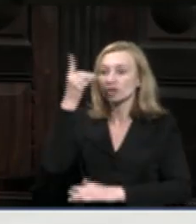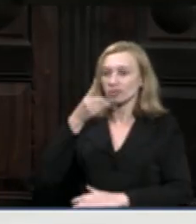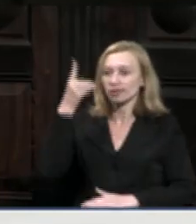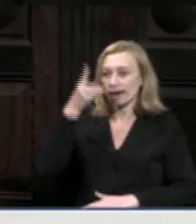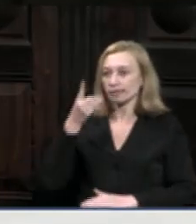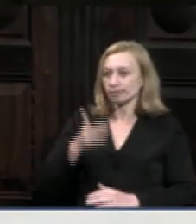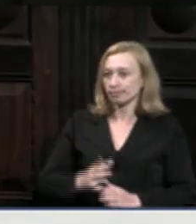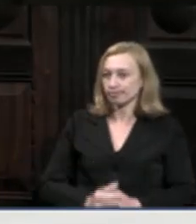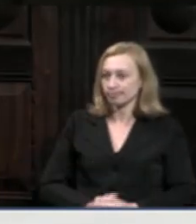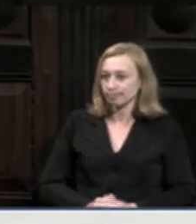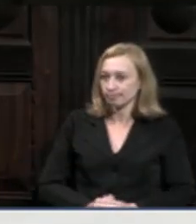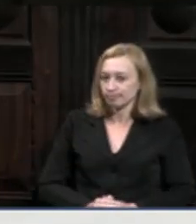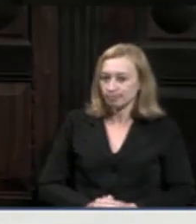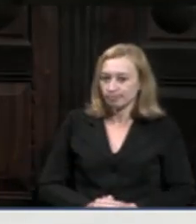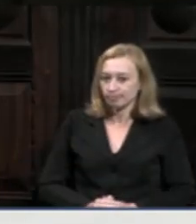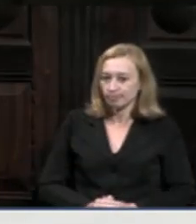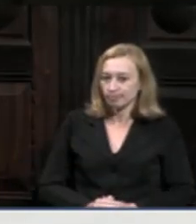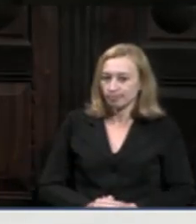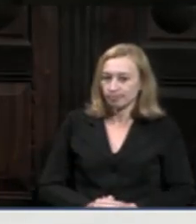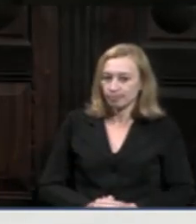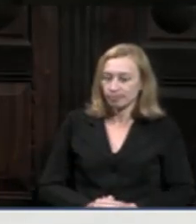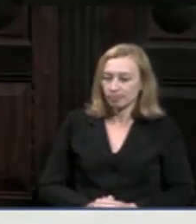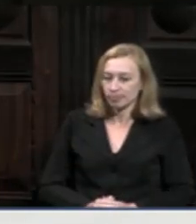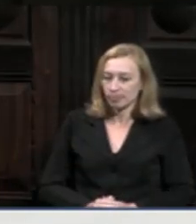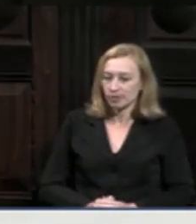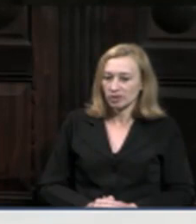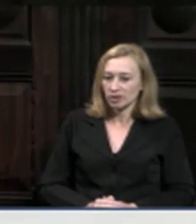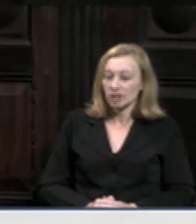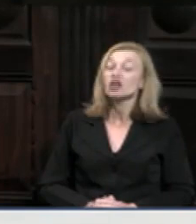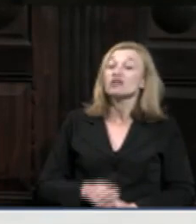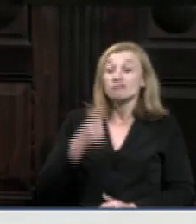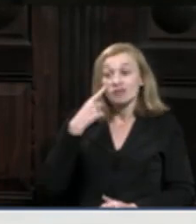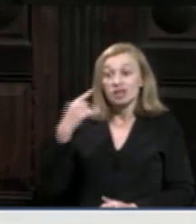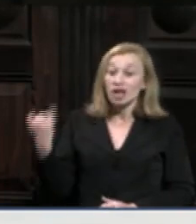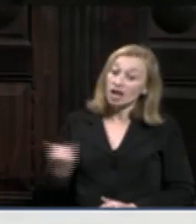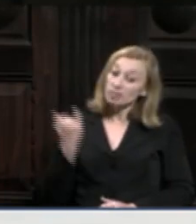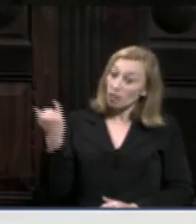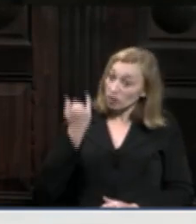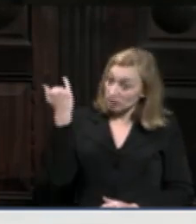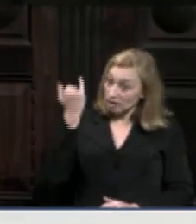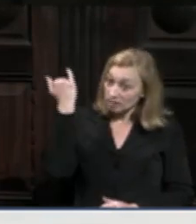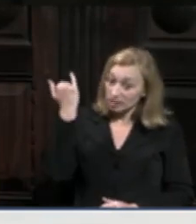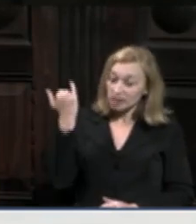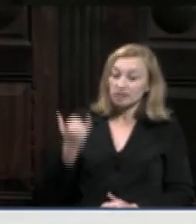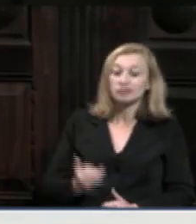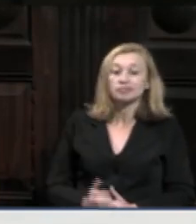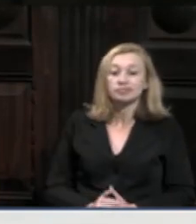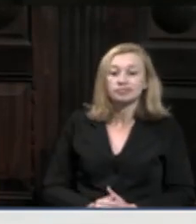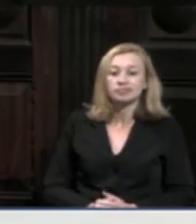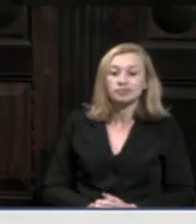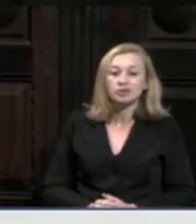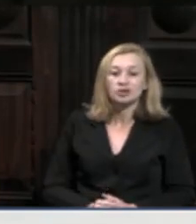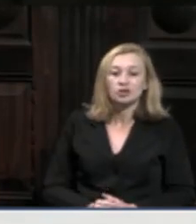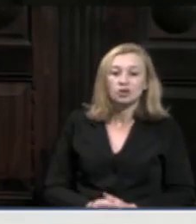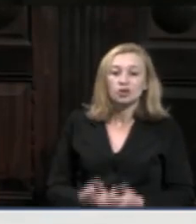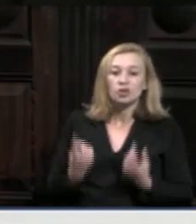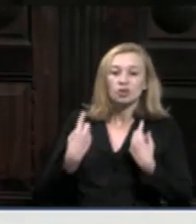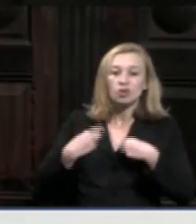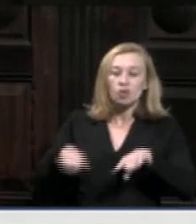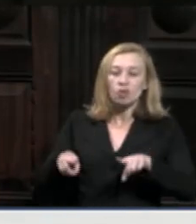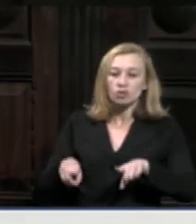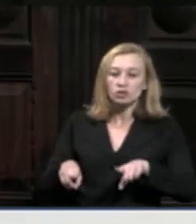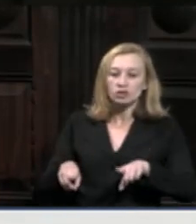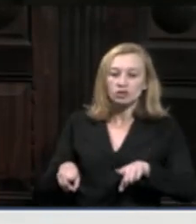parlamentares, tendo em vista a importância da matéria, conta com a